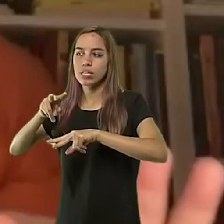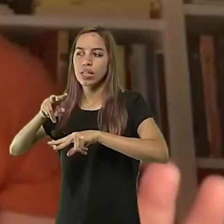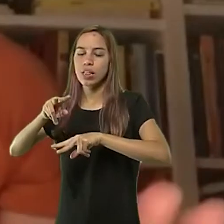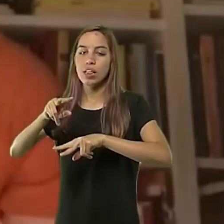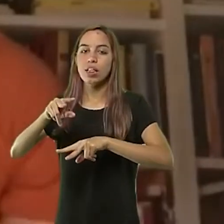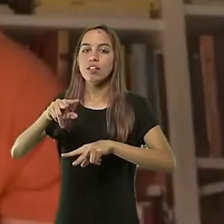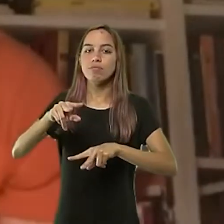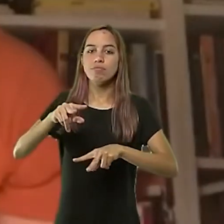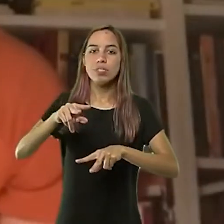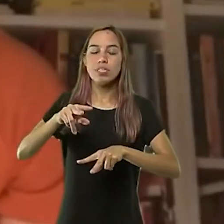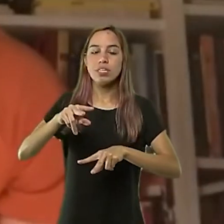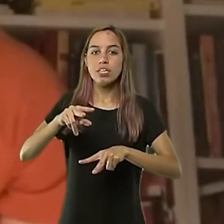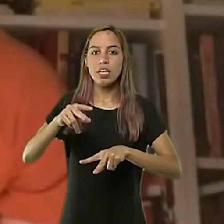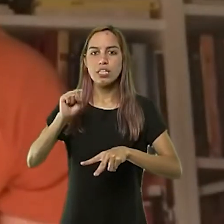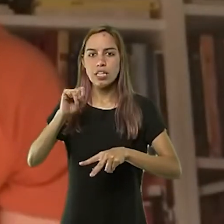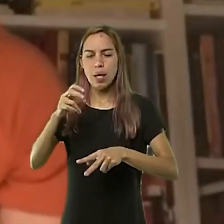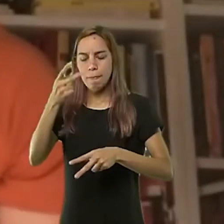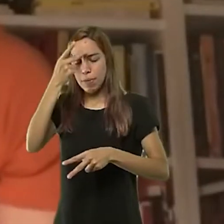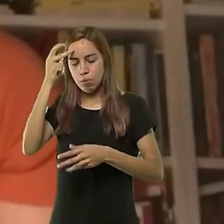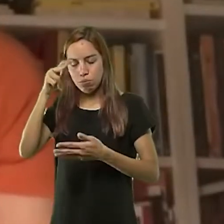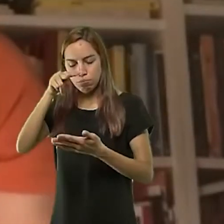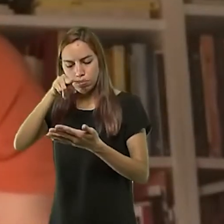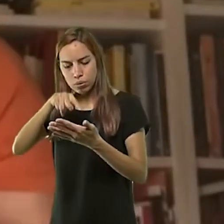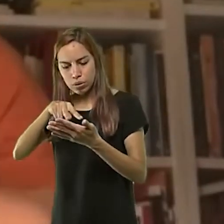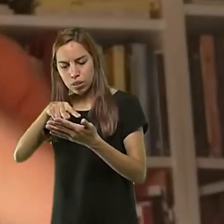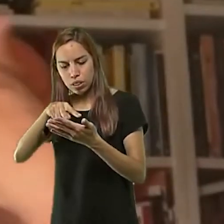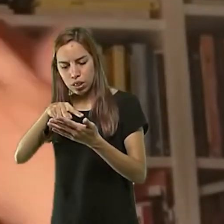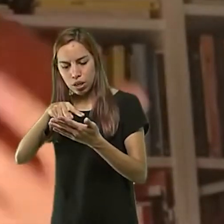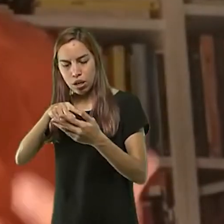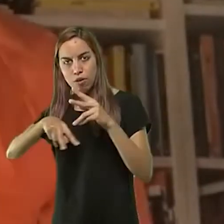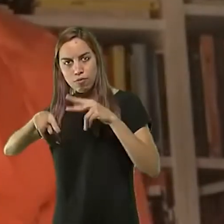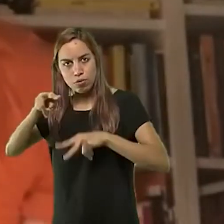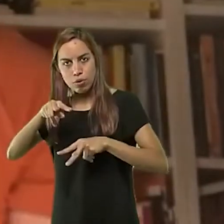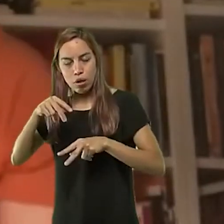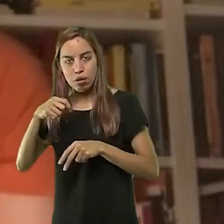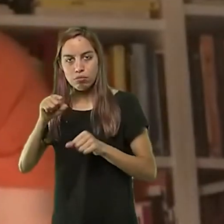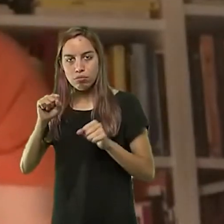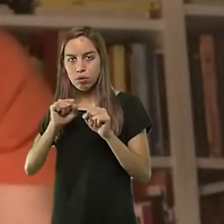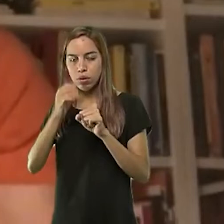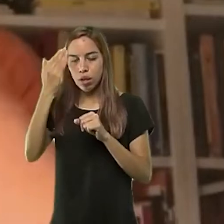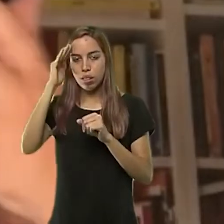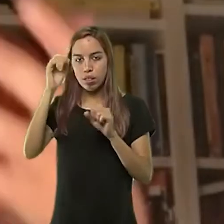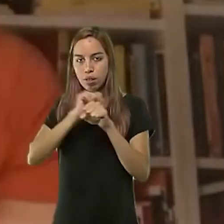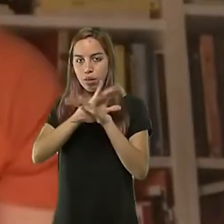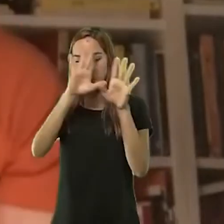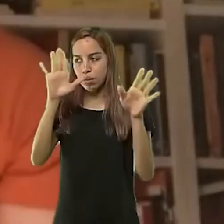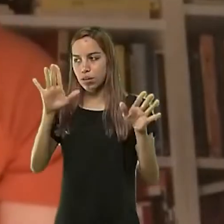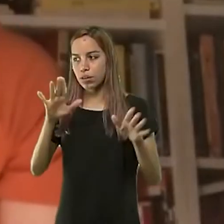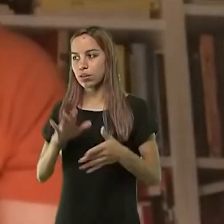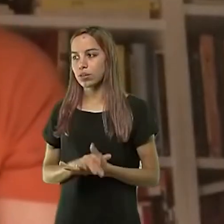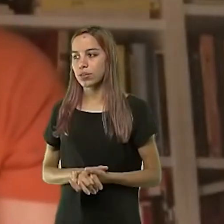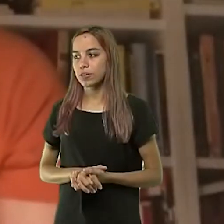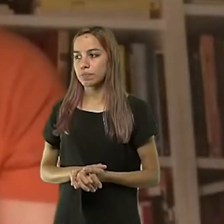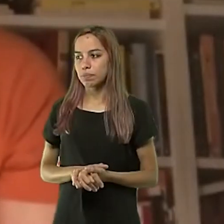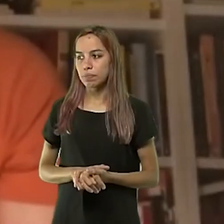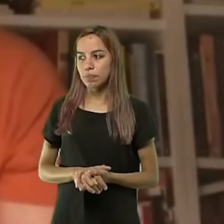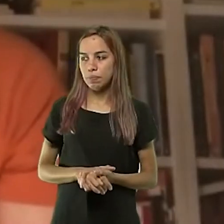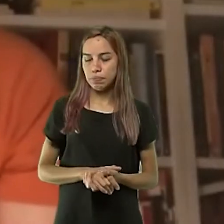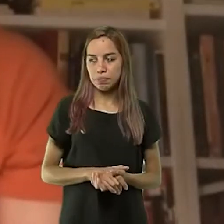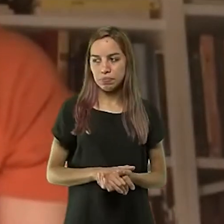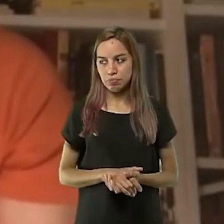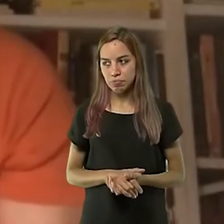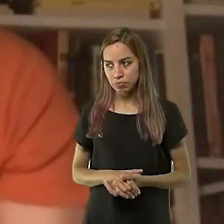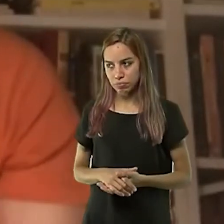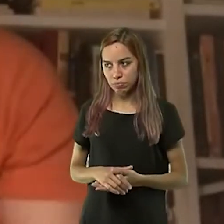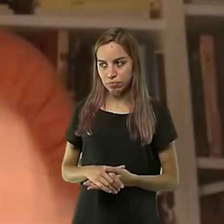e vê, simplesmente vê. E portanto é importante que as pessoas reconheçam as valências de determinadas